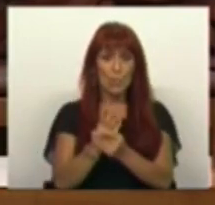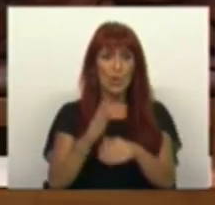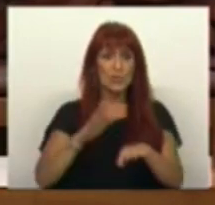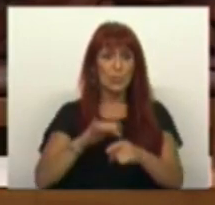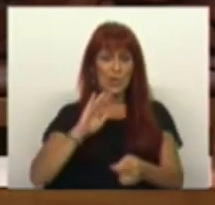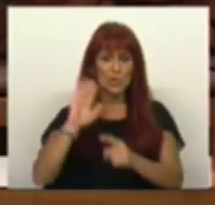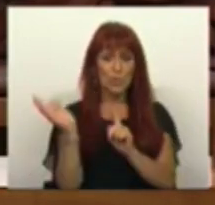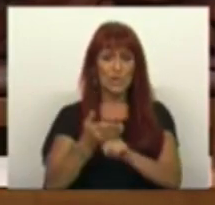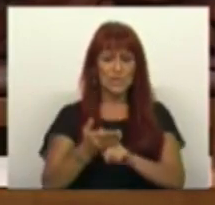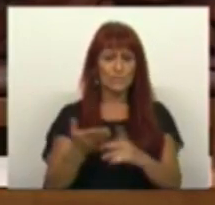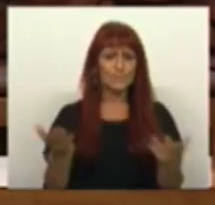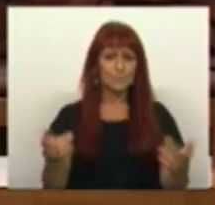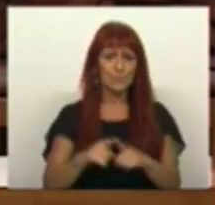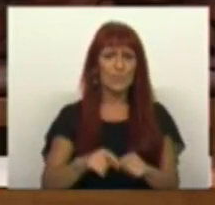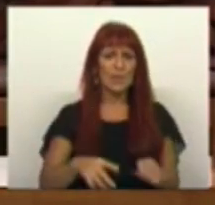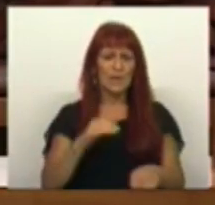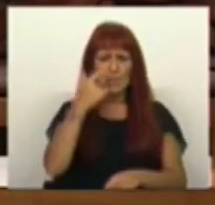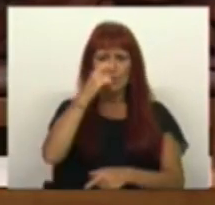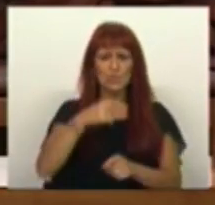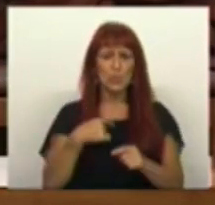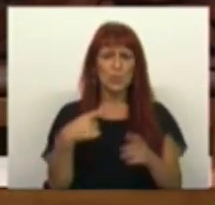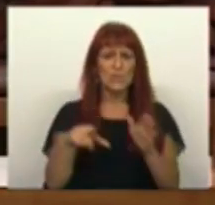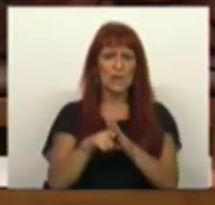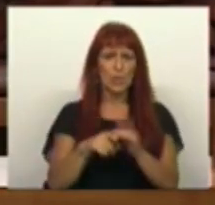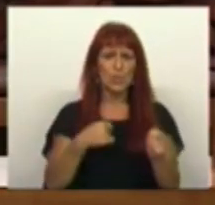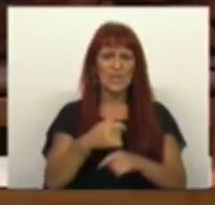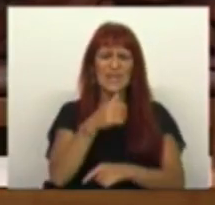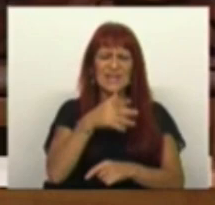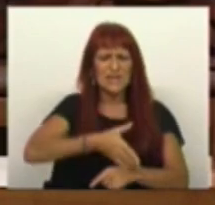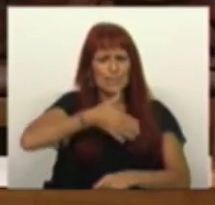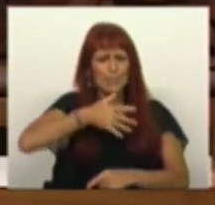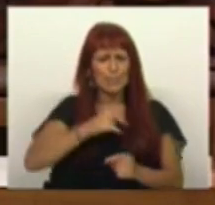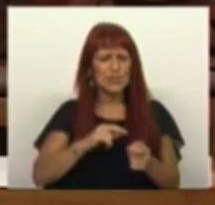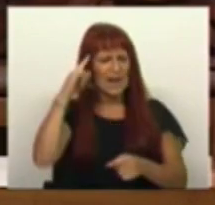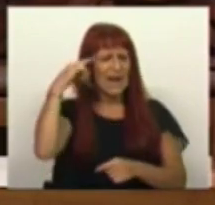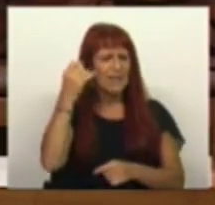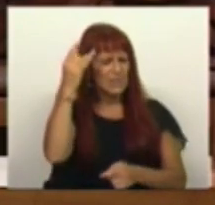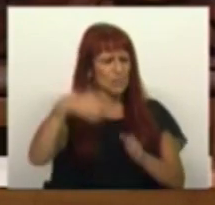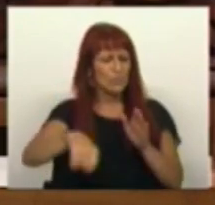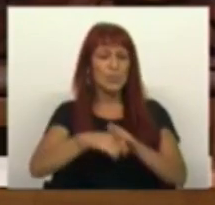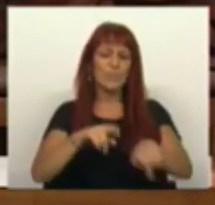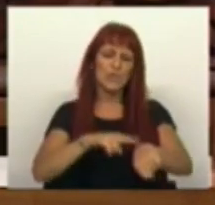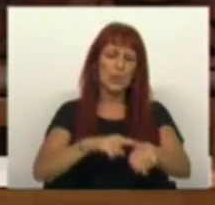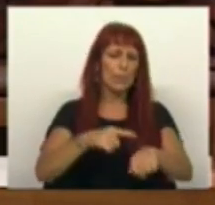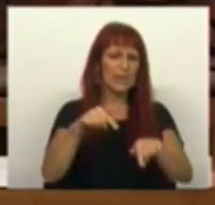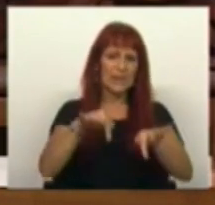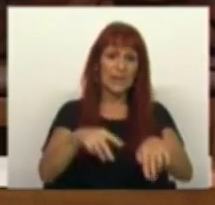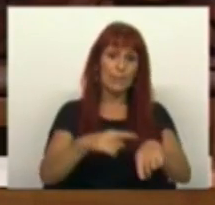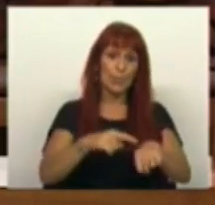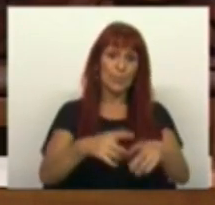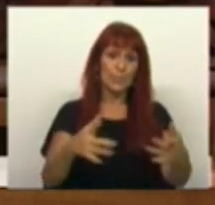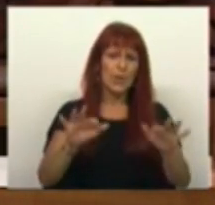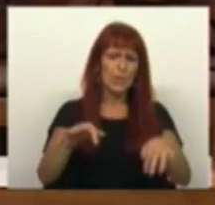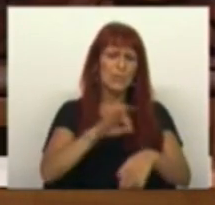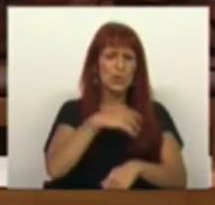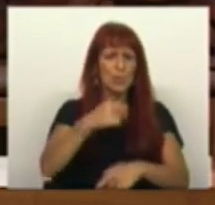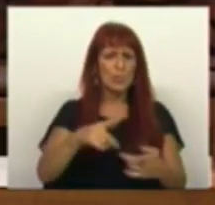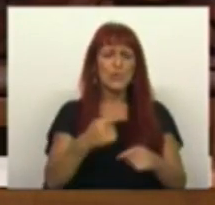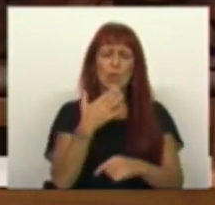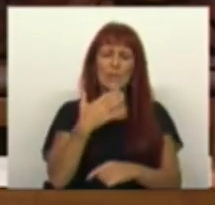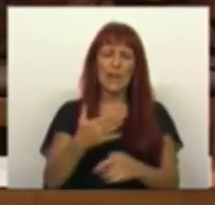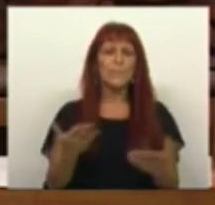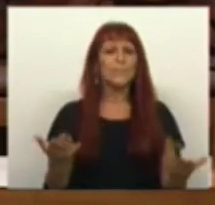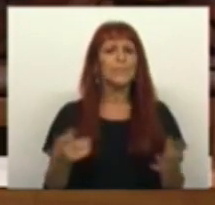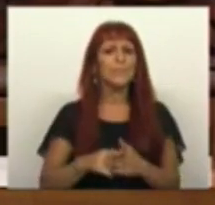de condenação. Um cidadão que, segundo a lei, decide denunciar crimes de corrupção deve ter toda... Deputado, chama a atenção para o tema. Vou concluir, Sr. Presidente, muito